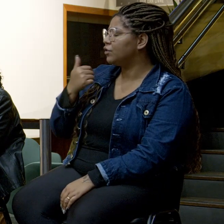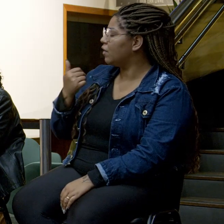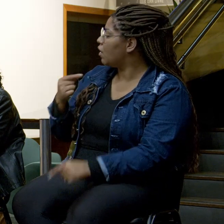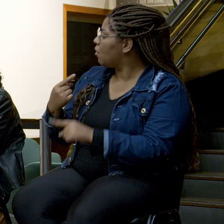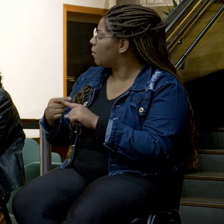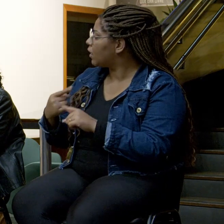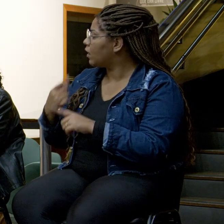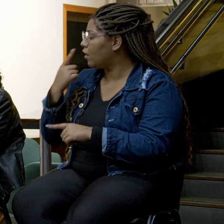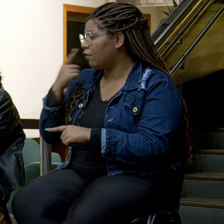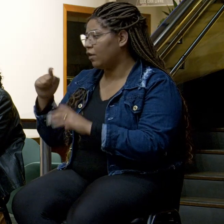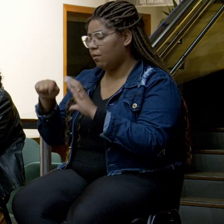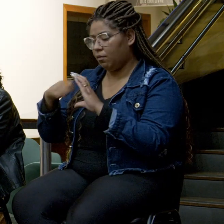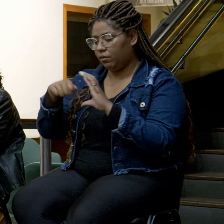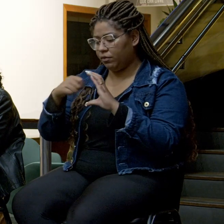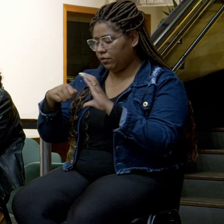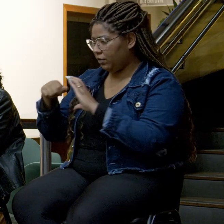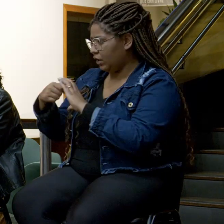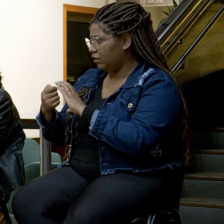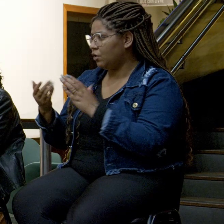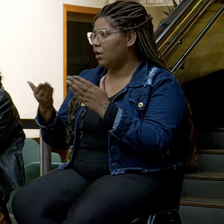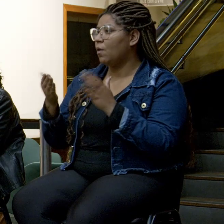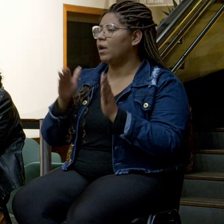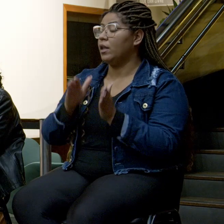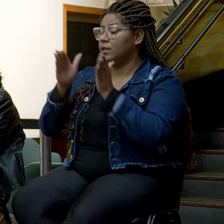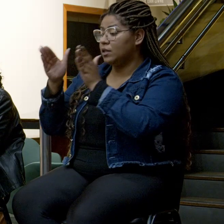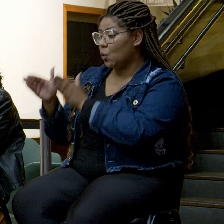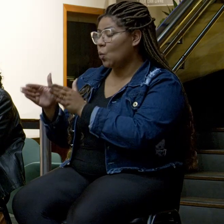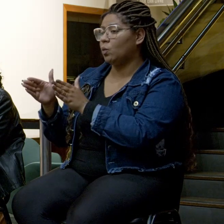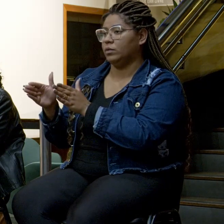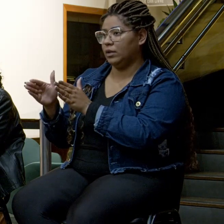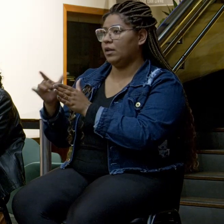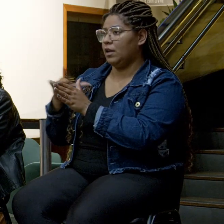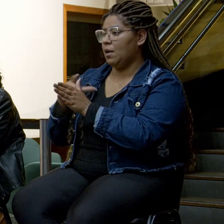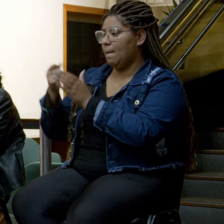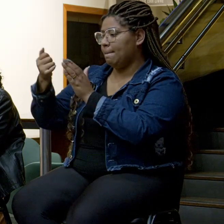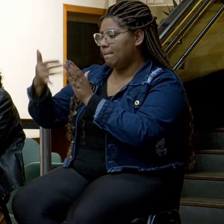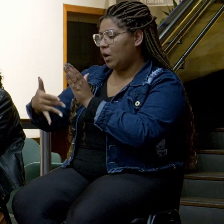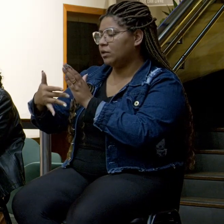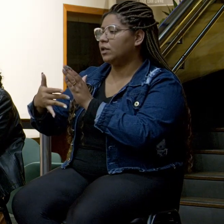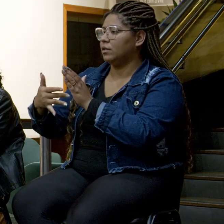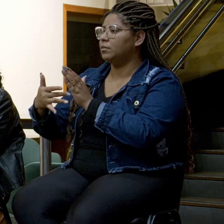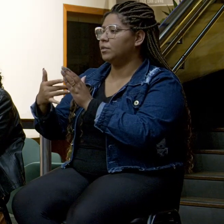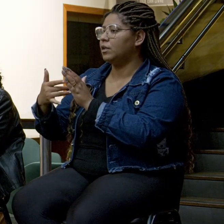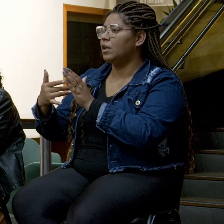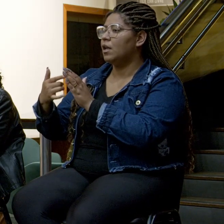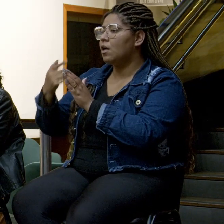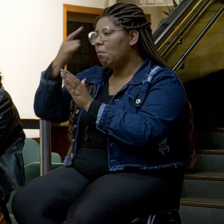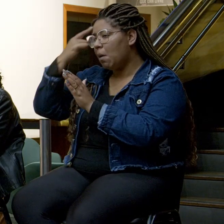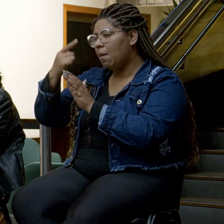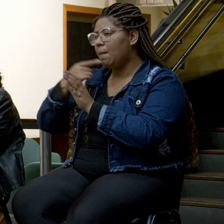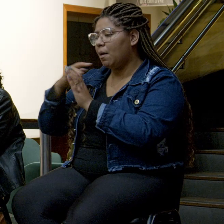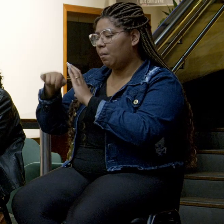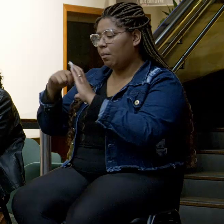vendo o vídeo dessa segunda sala, do tecido que vai passando pelo rosto, assim,